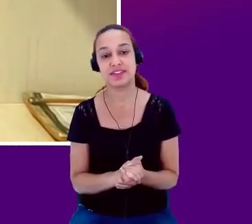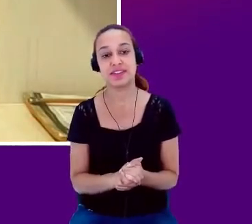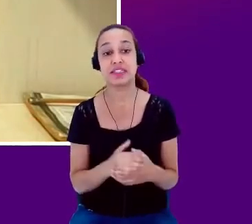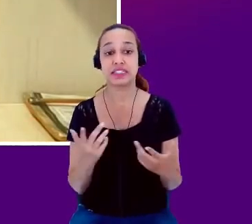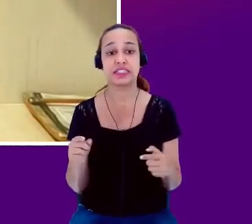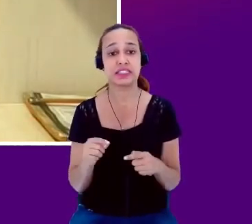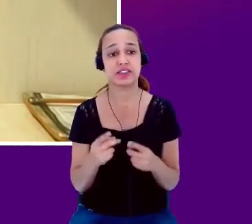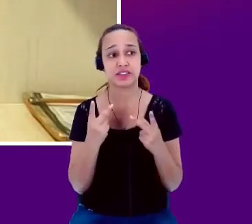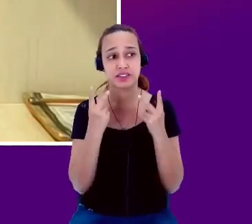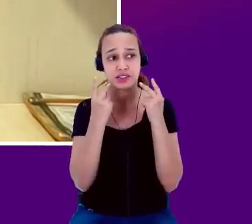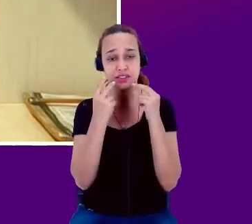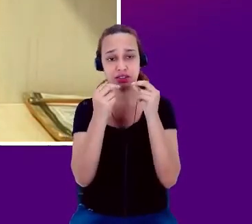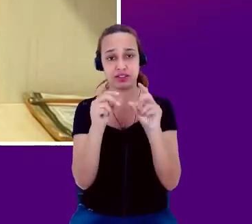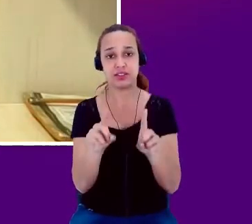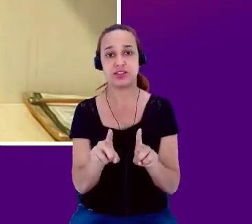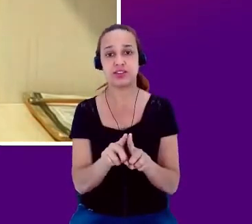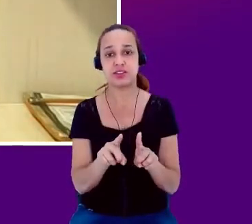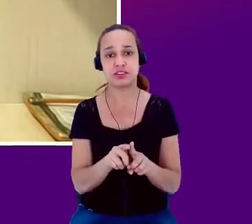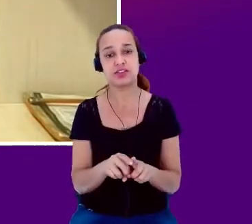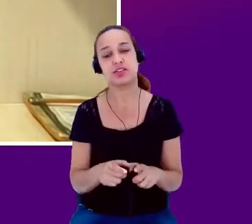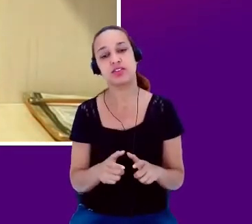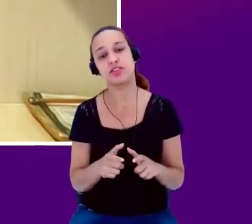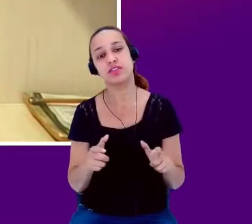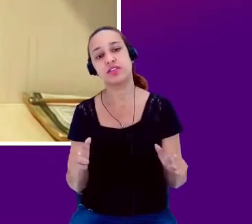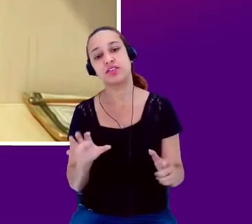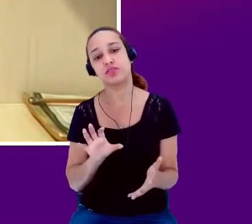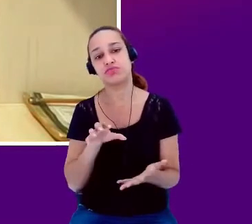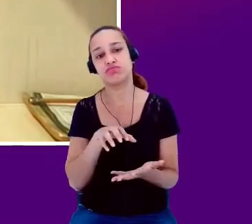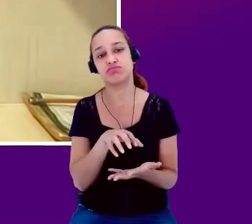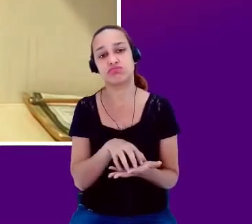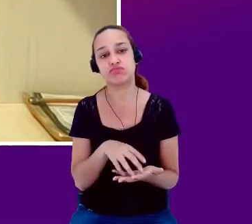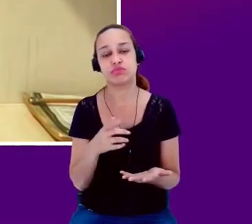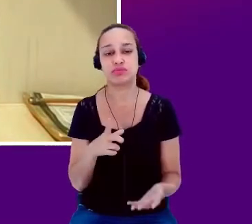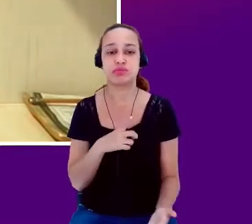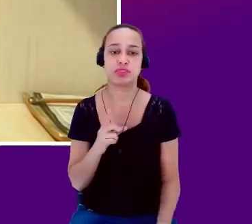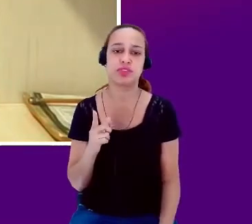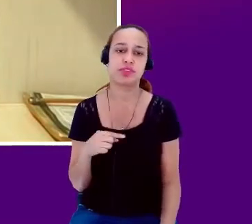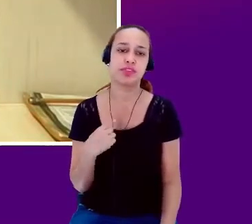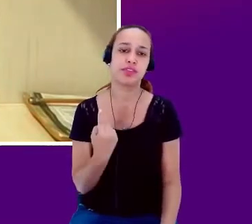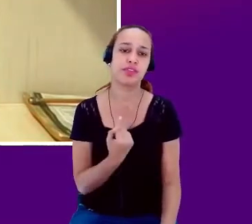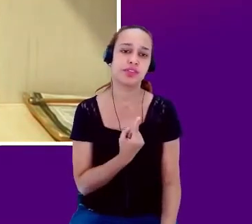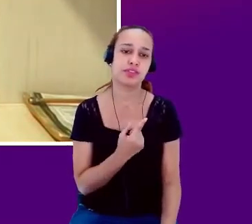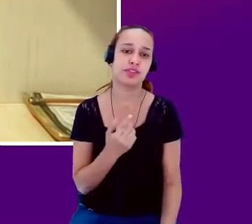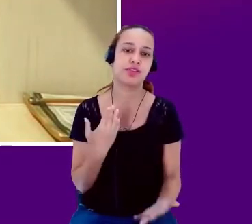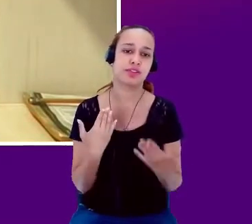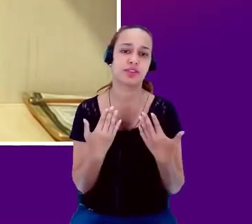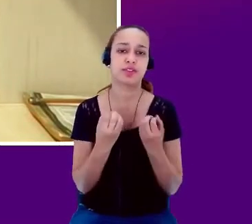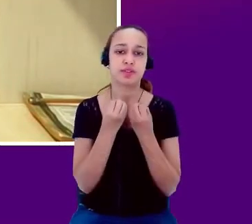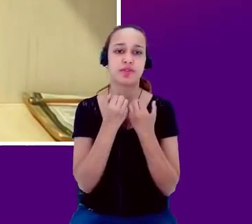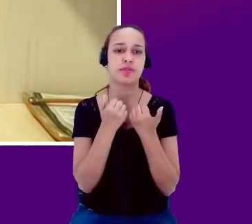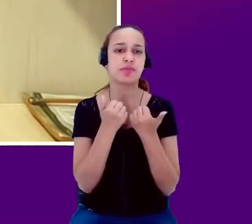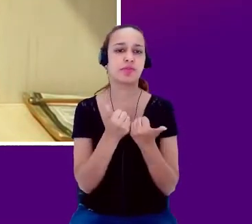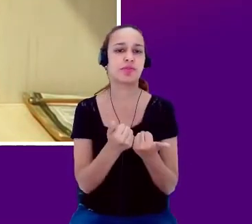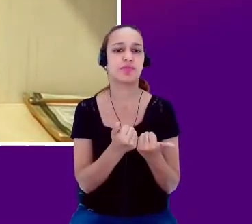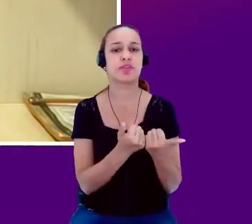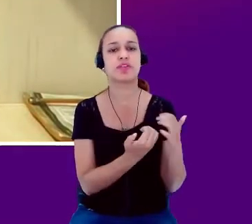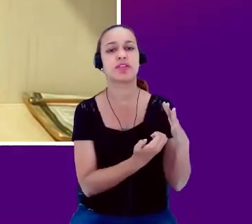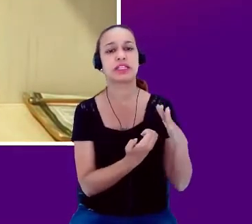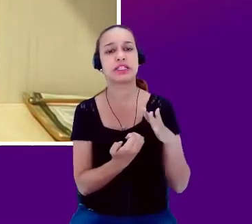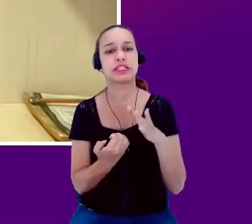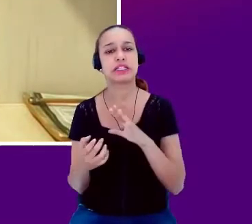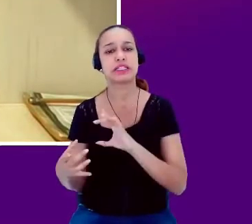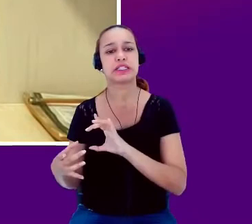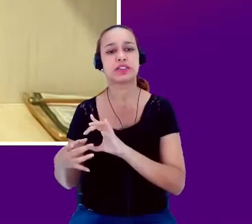natural também é um engajamento maior com reguladores setoriais. Nós temos já um diálogo muito bom com várias agências reguladoras. Eu acho